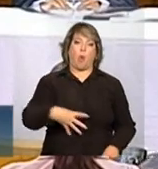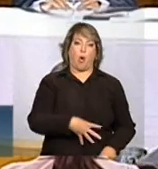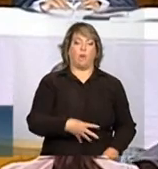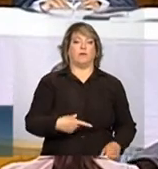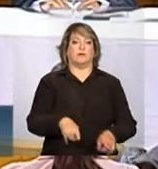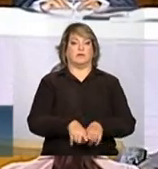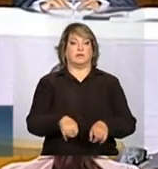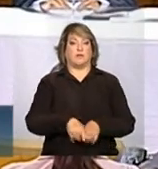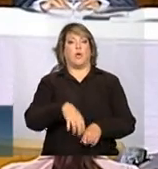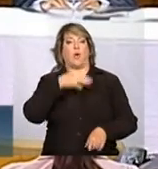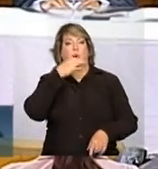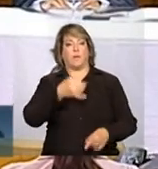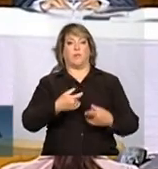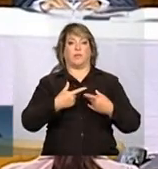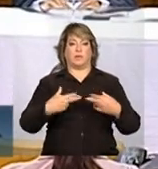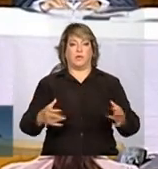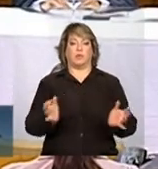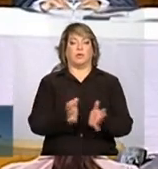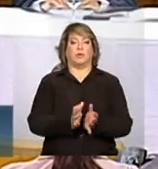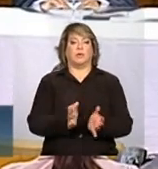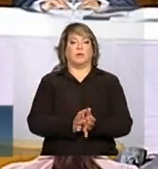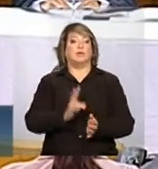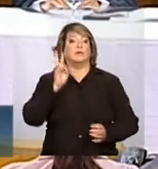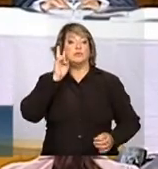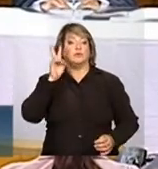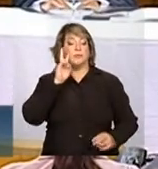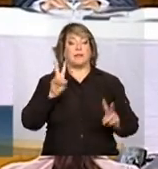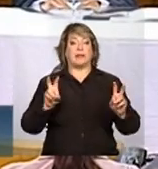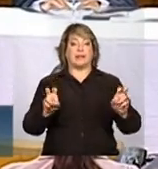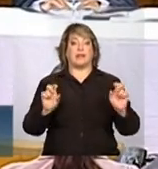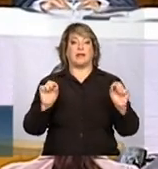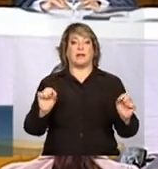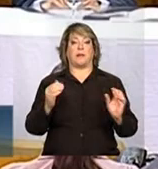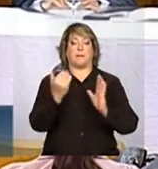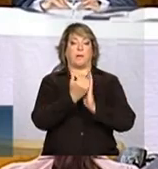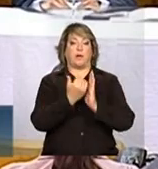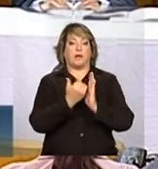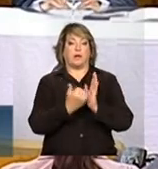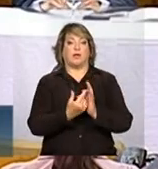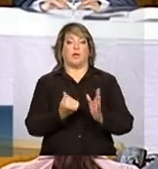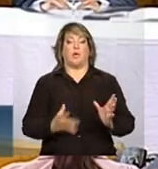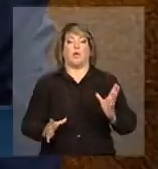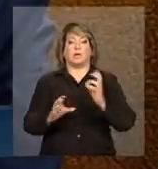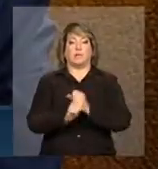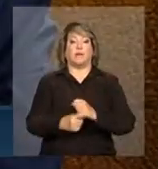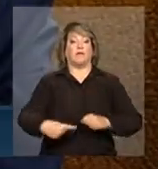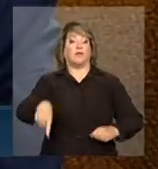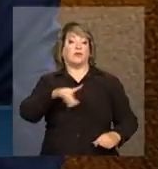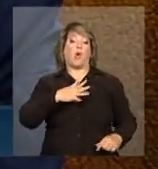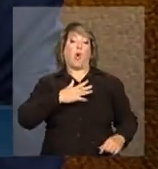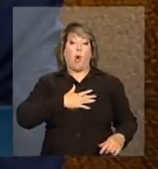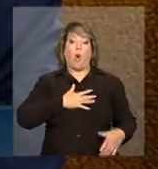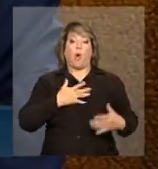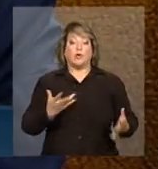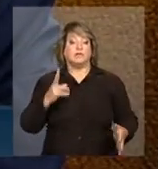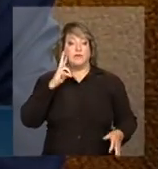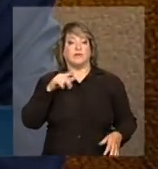novas contribuições com relação particularmente a temas e programas orçamentários que vocês gostariam de